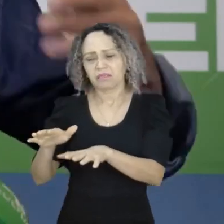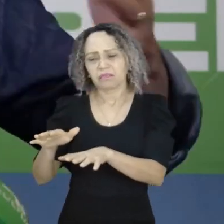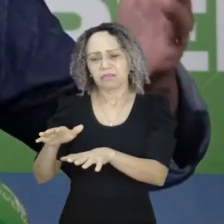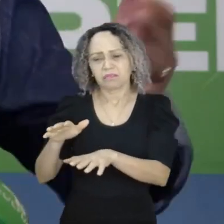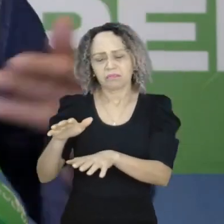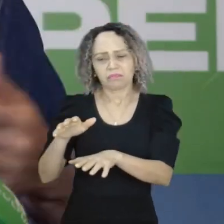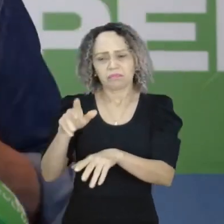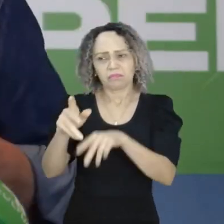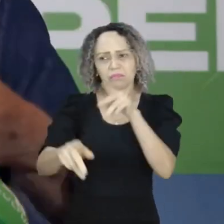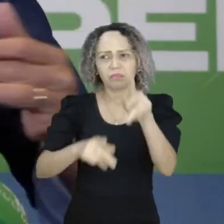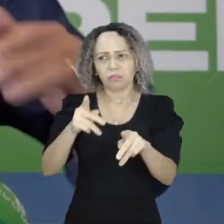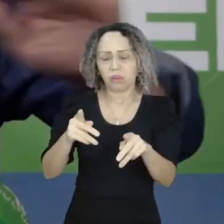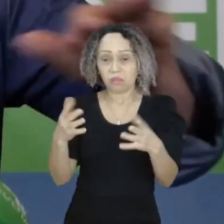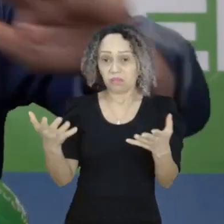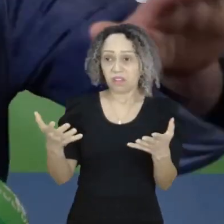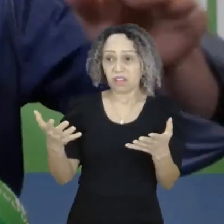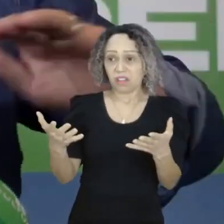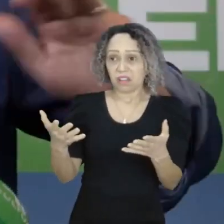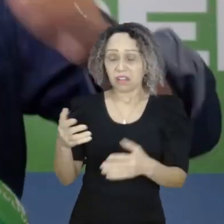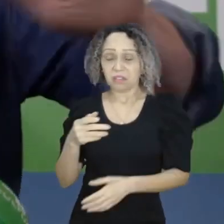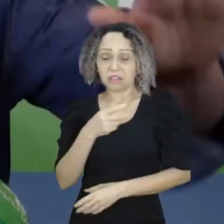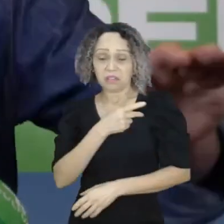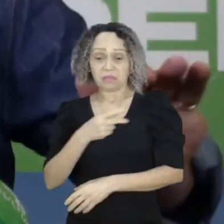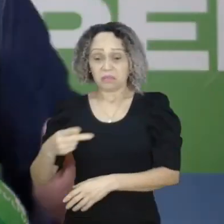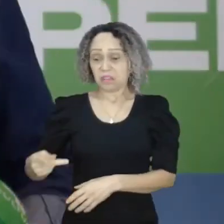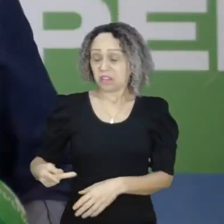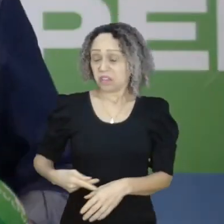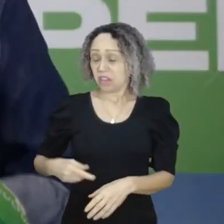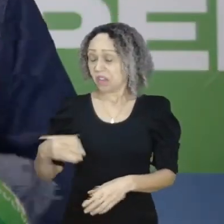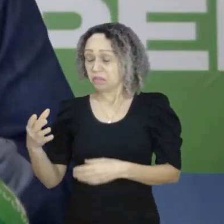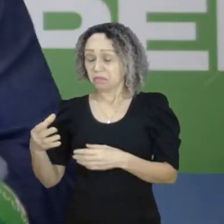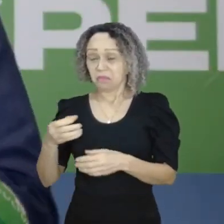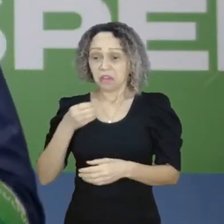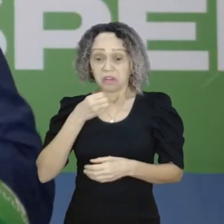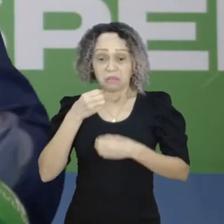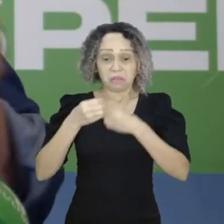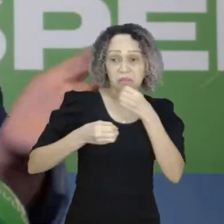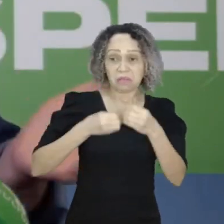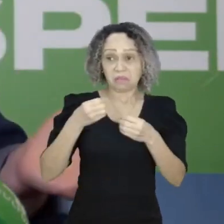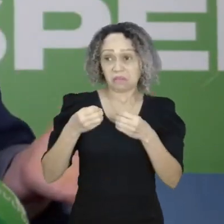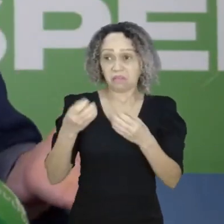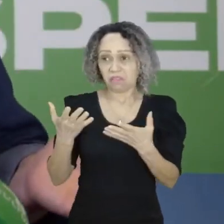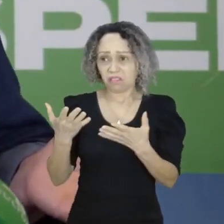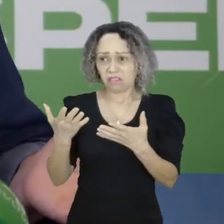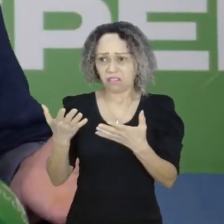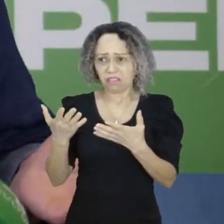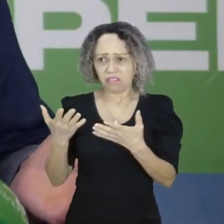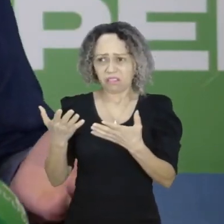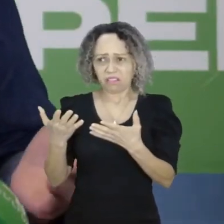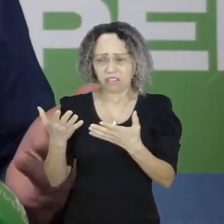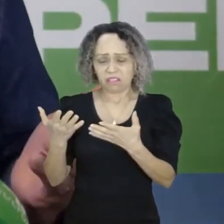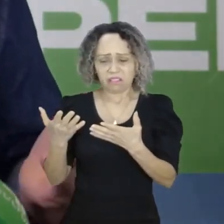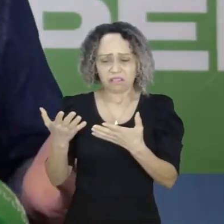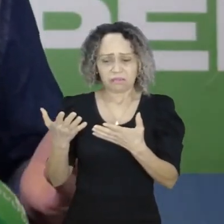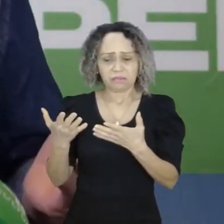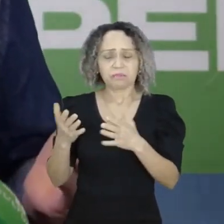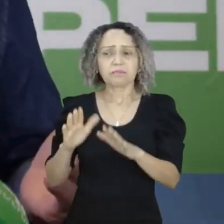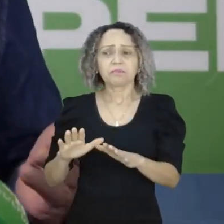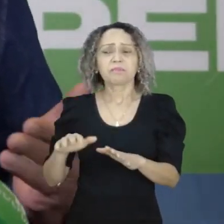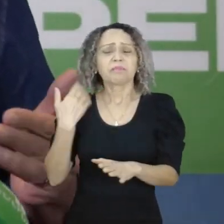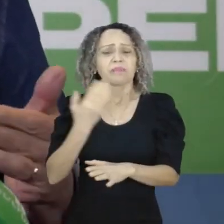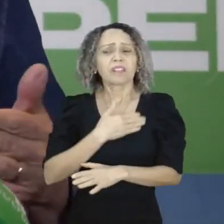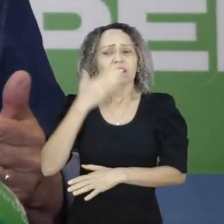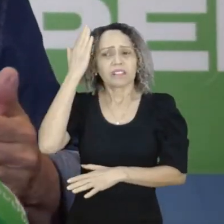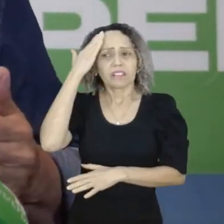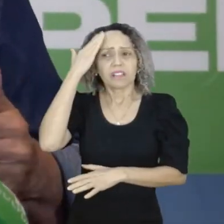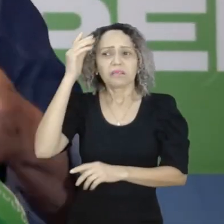uma entrevista coletiva logo, dizendo que não era amigo, que não conhecia o Roberto Jeff, que nunca tinha visto o Roberto Jeff, quando nós